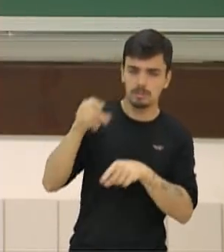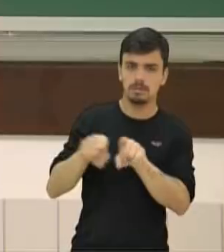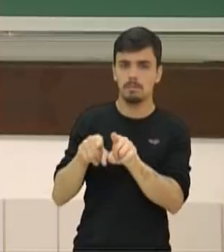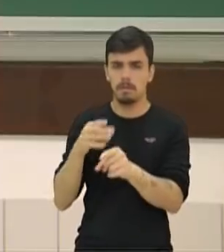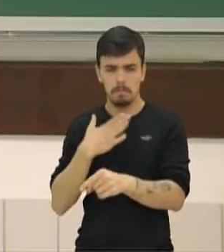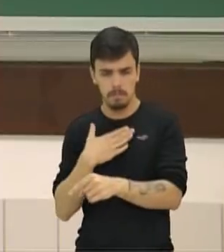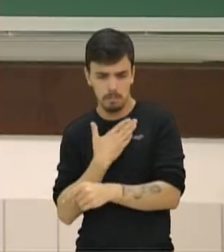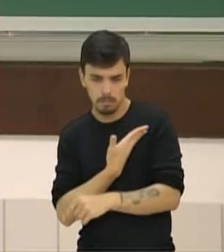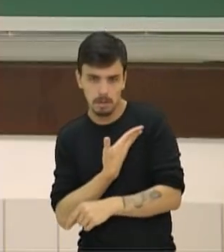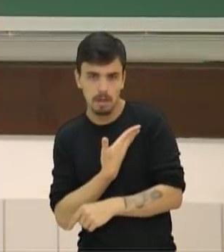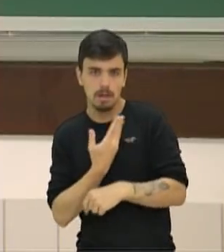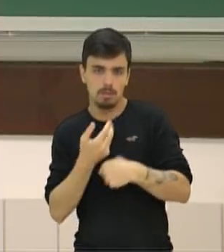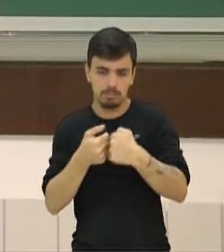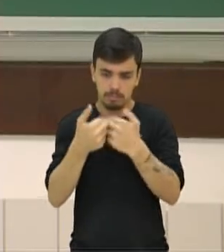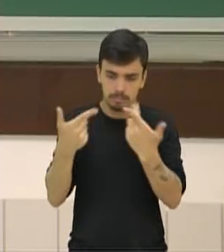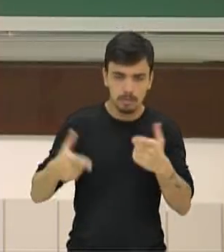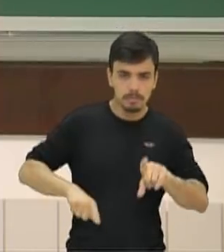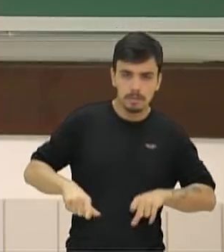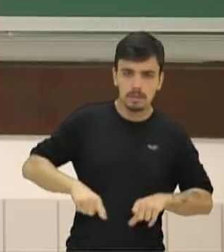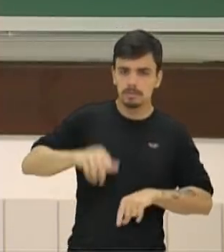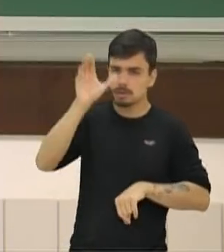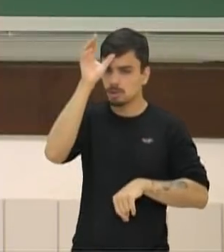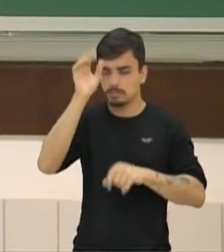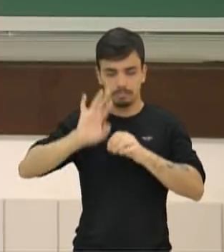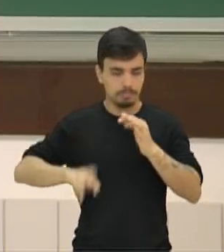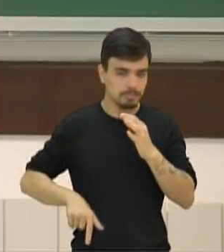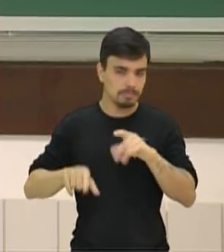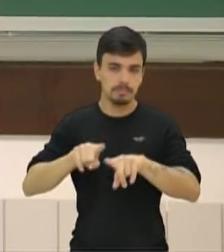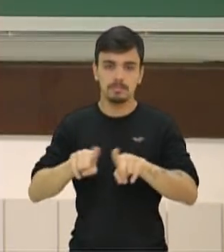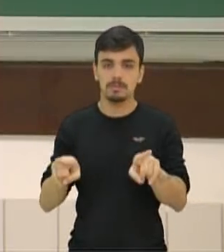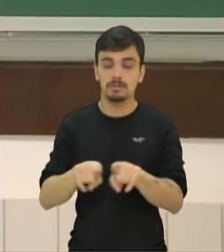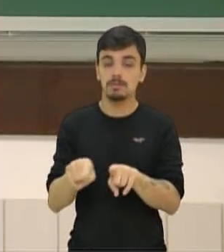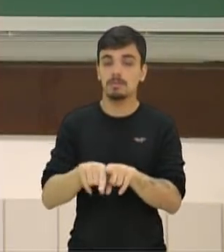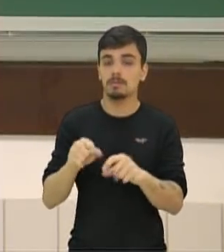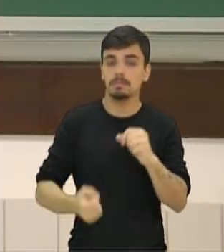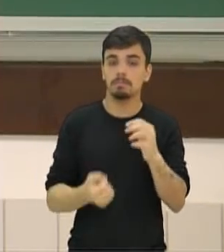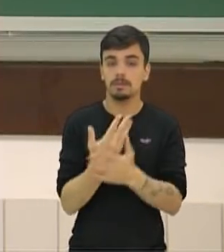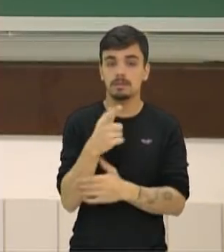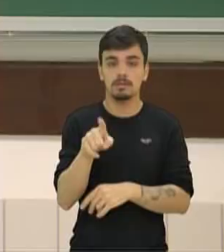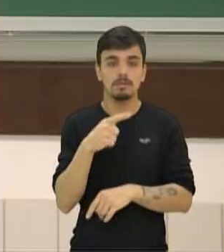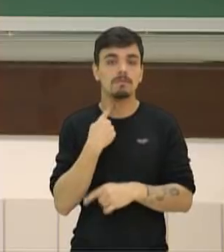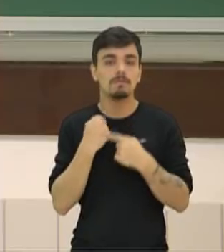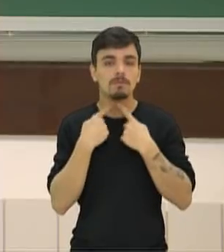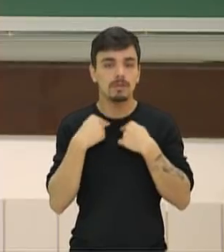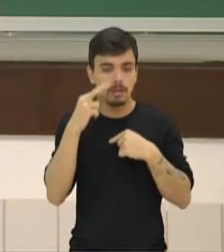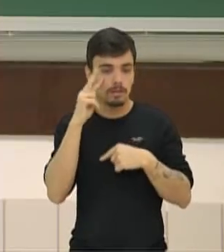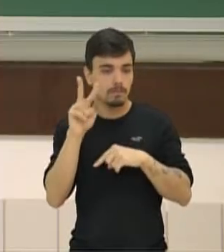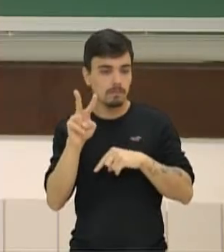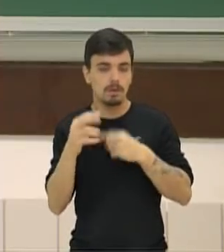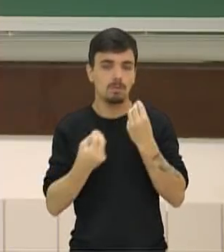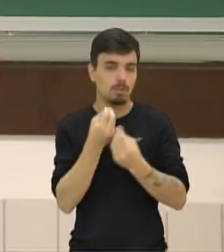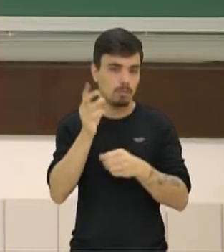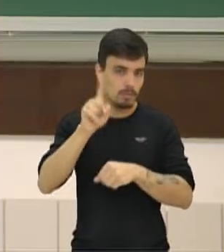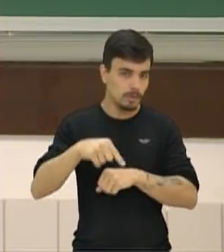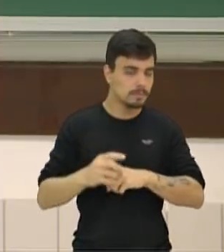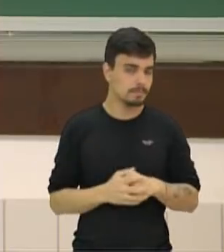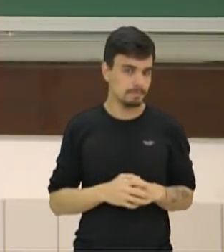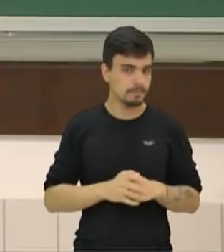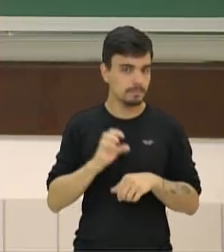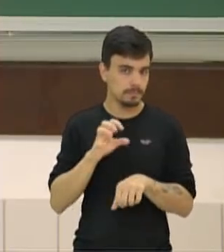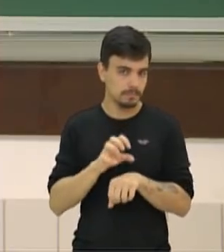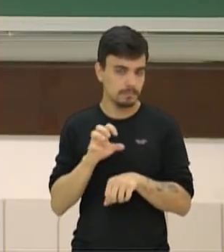né, meu colega, né, meu primo, meu tio, minha tia, enfim, cria mais essa vontade de assistir, né? Então eles faziam